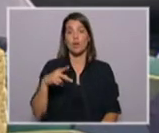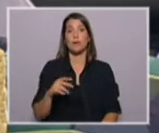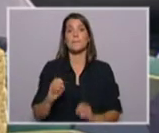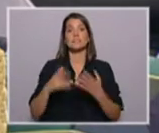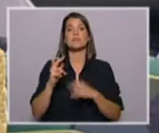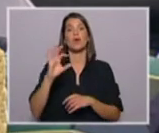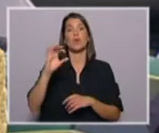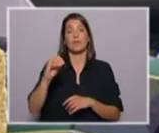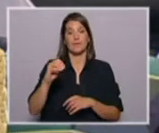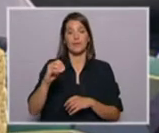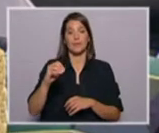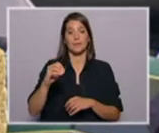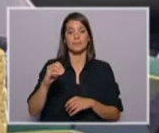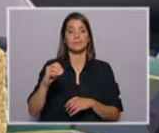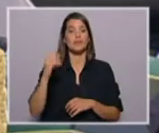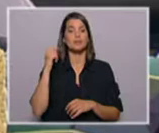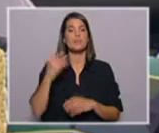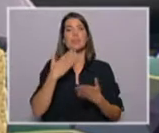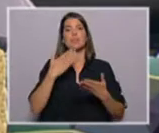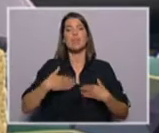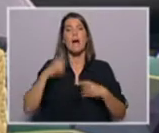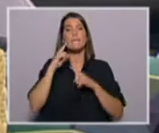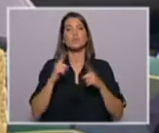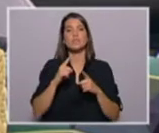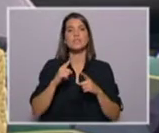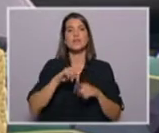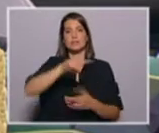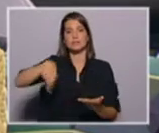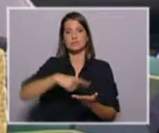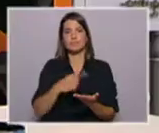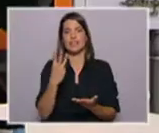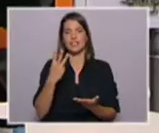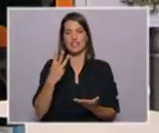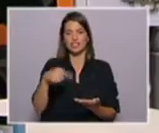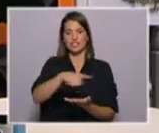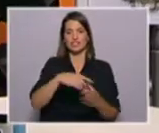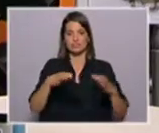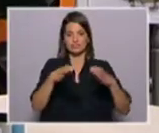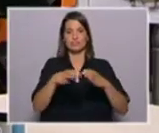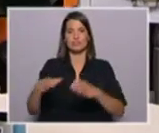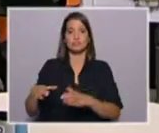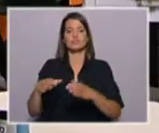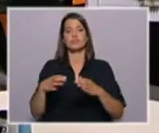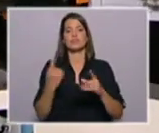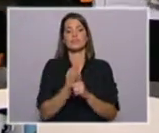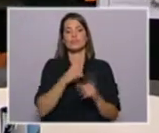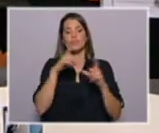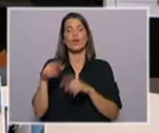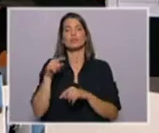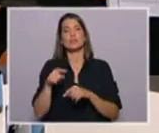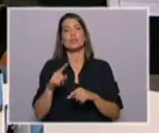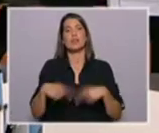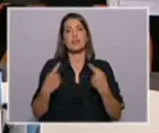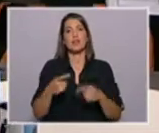vieram trazer a caixinha com os 3 discos de vinil. Exato. Portanto, e com as fotos. E foi nessa altura que eu